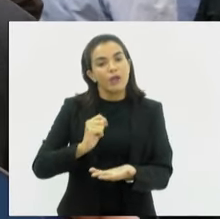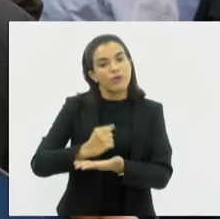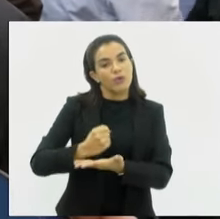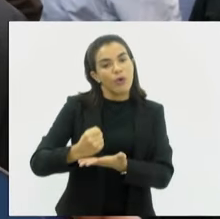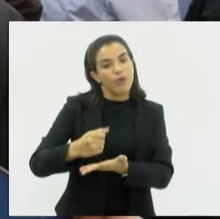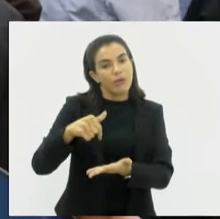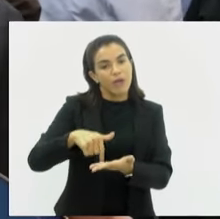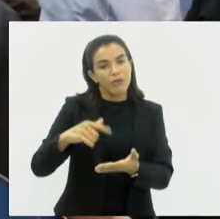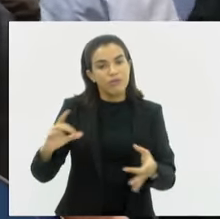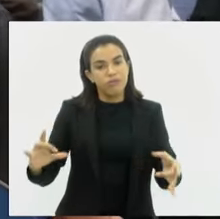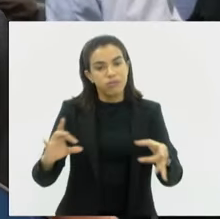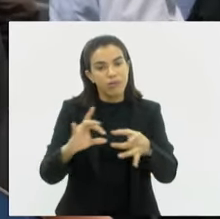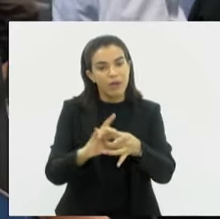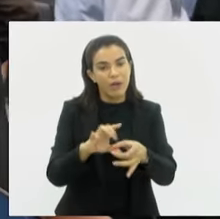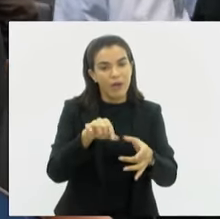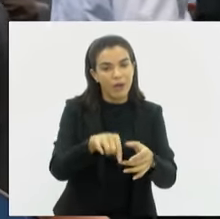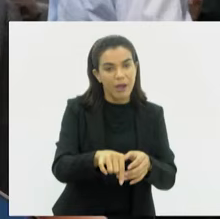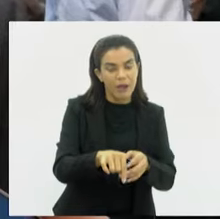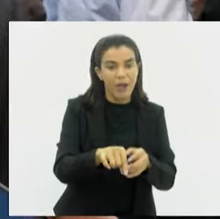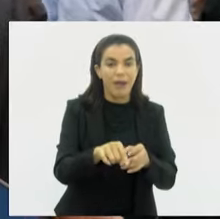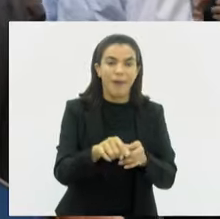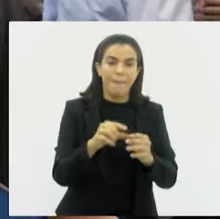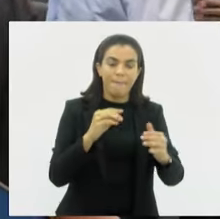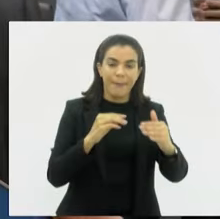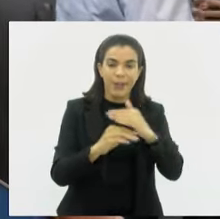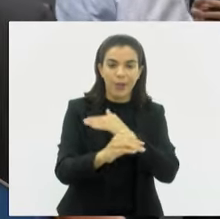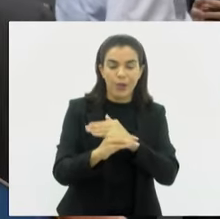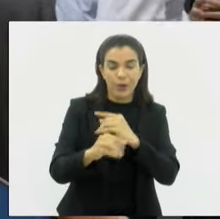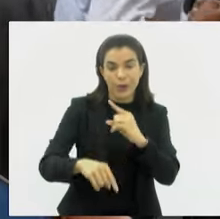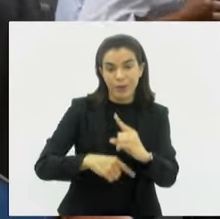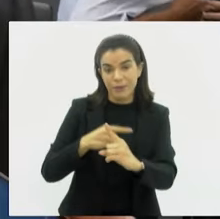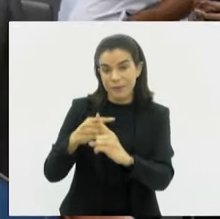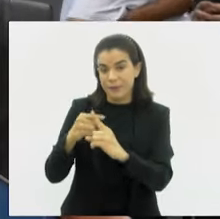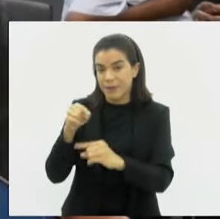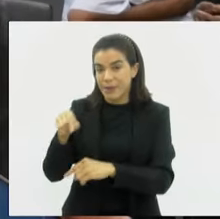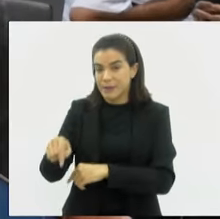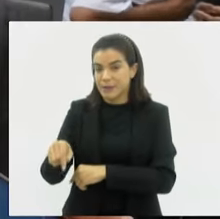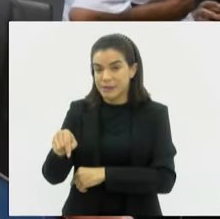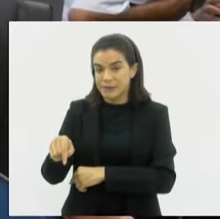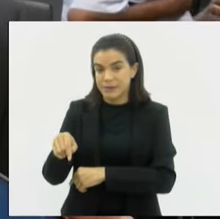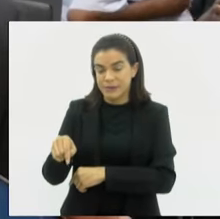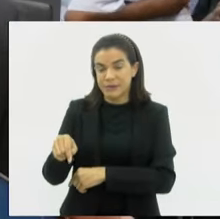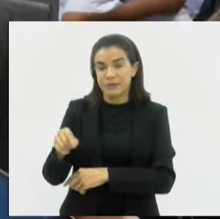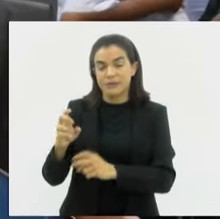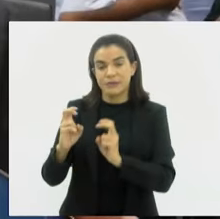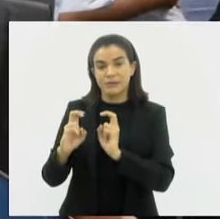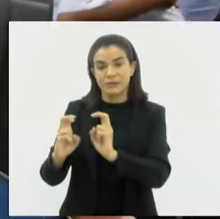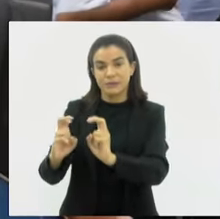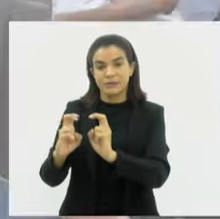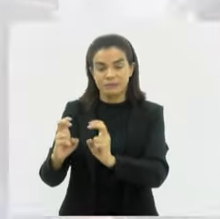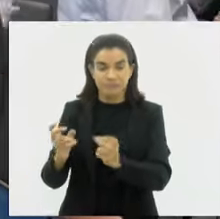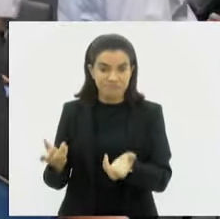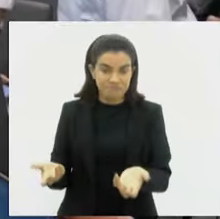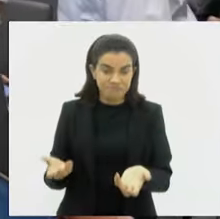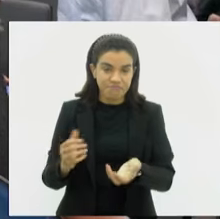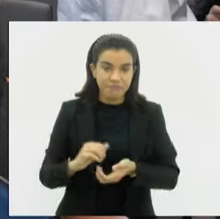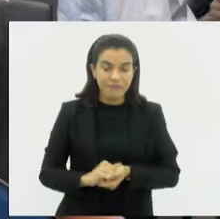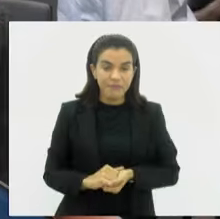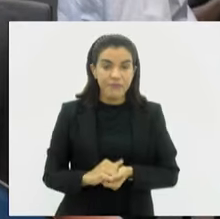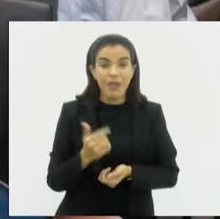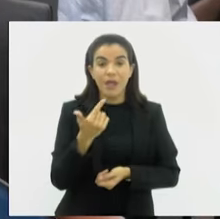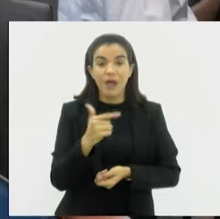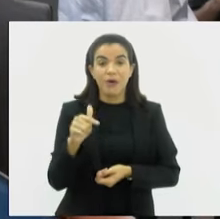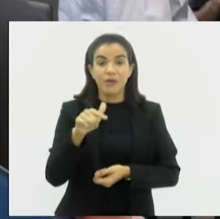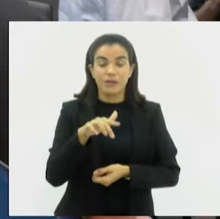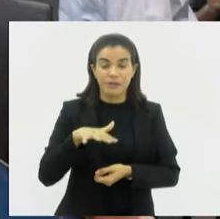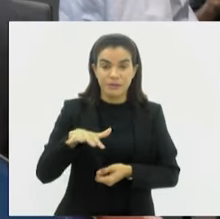fazer ligação da estação da Gávea com em direção a São Conrado. A outra